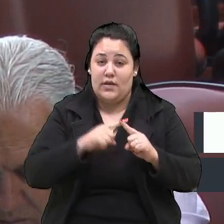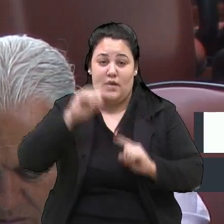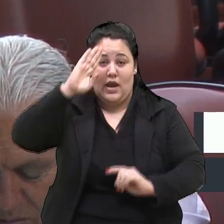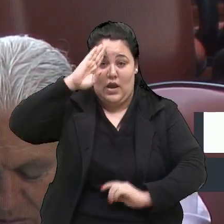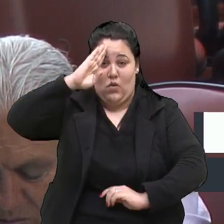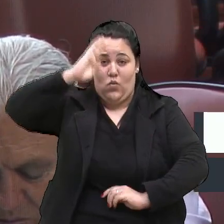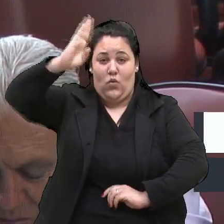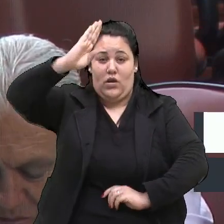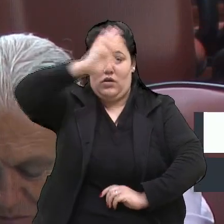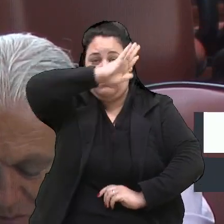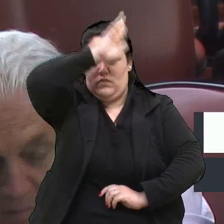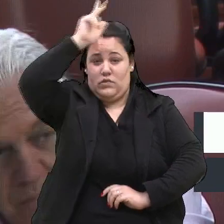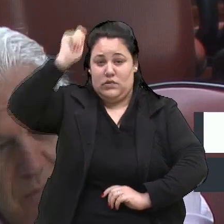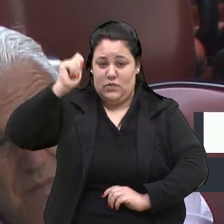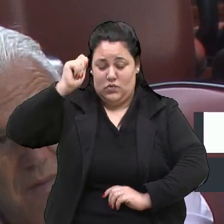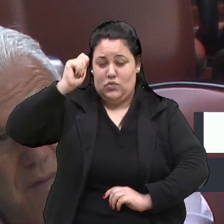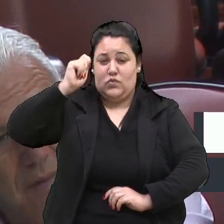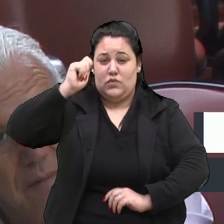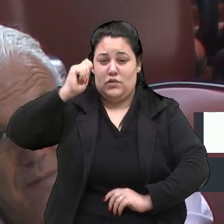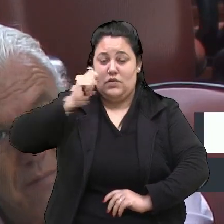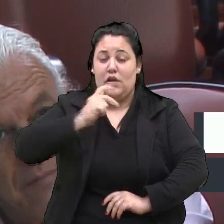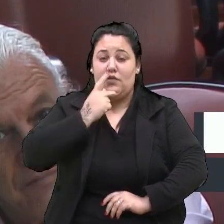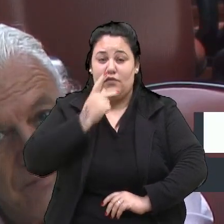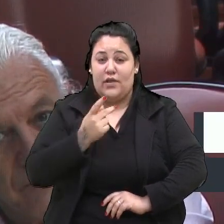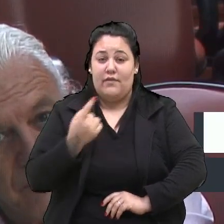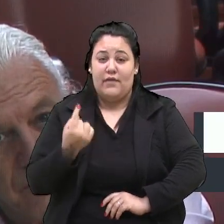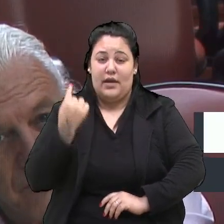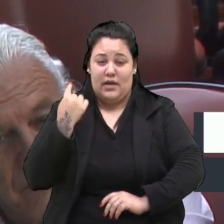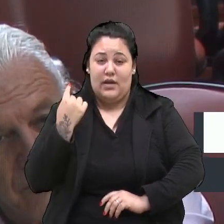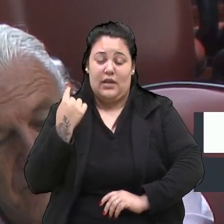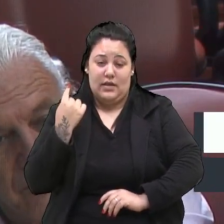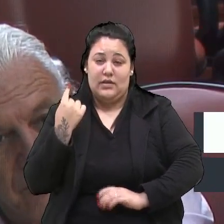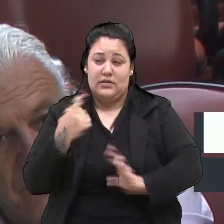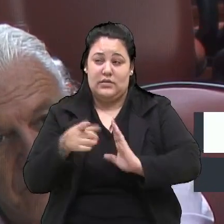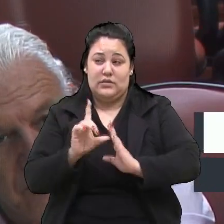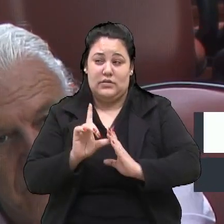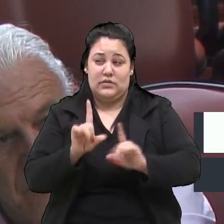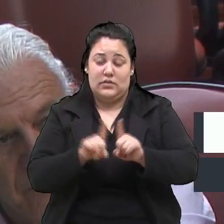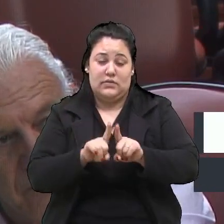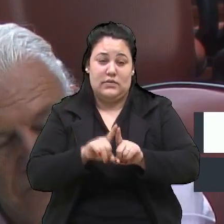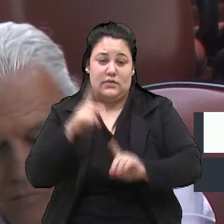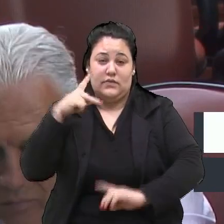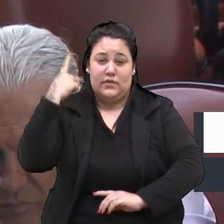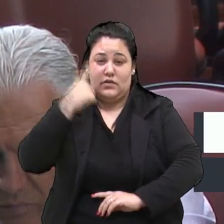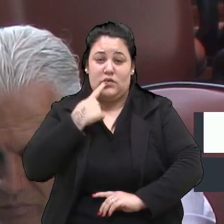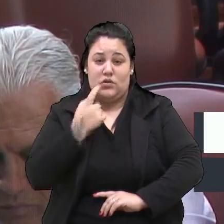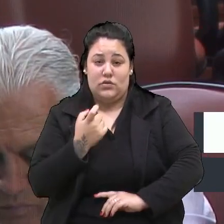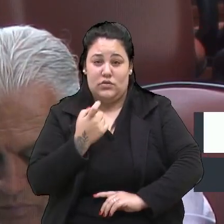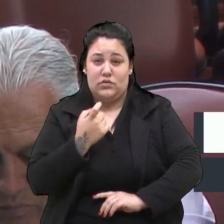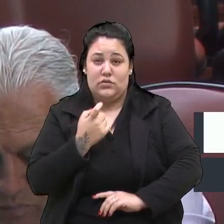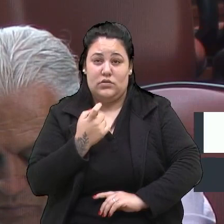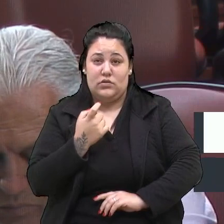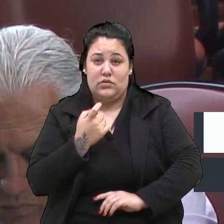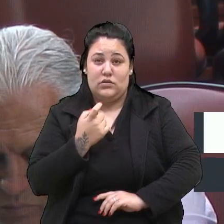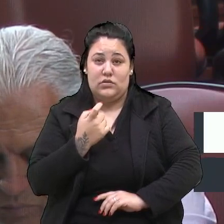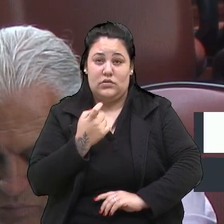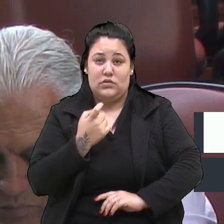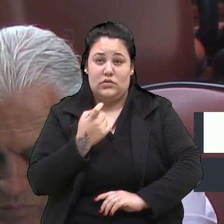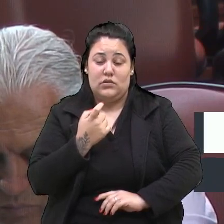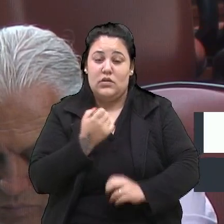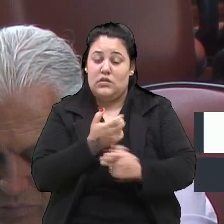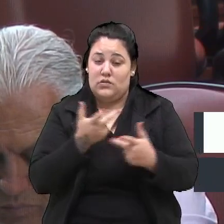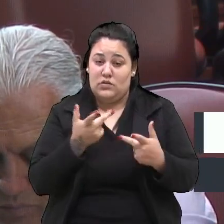né, os órgãos, e quando a gente falava antes, vereadora Rose, a questão dos impostos, a gente só tem